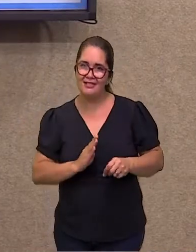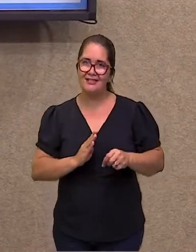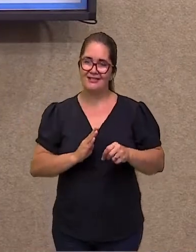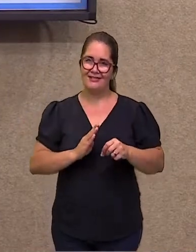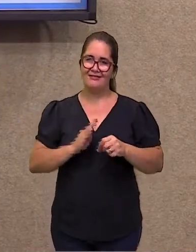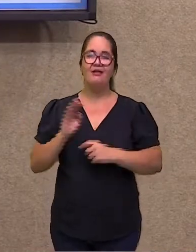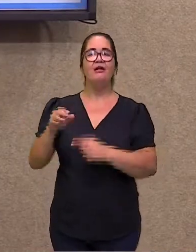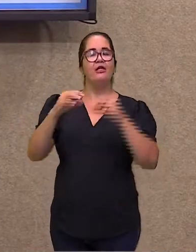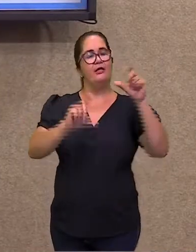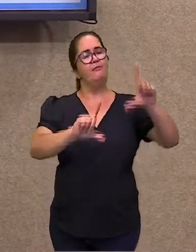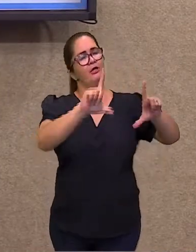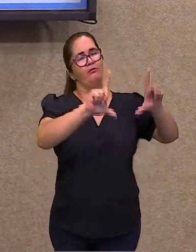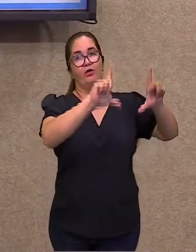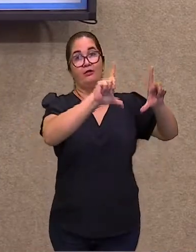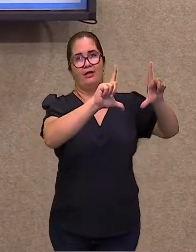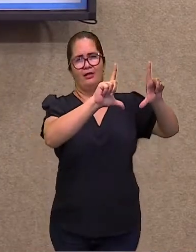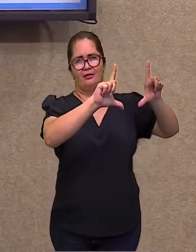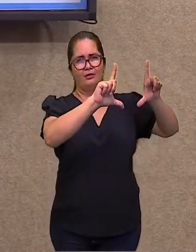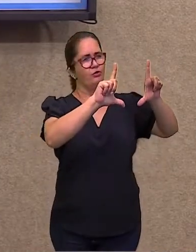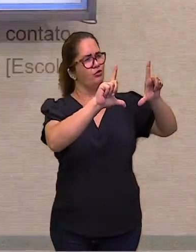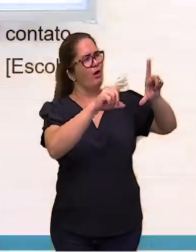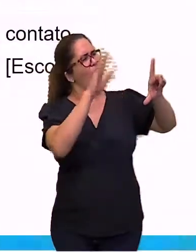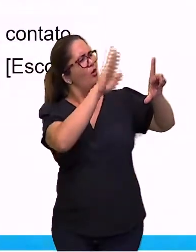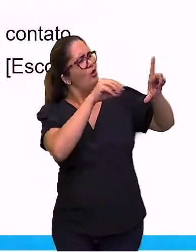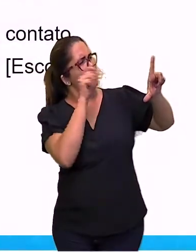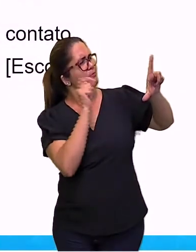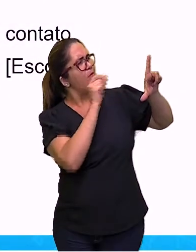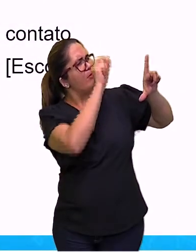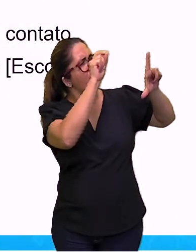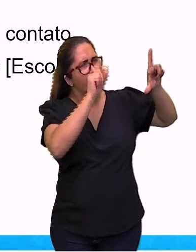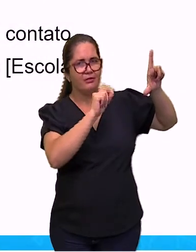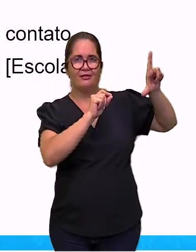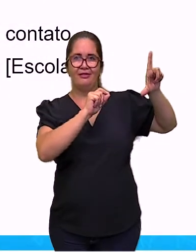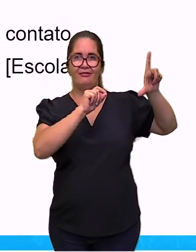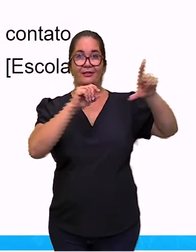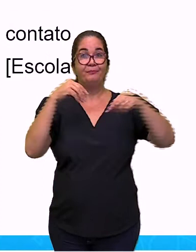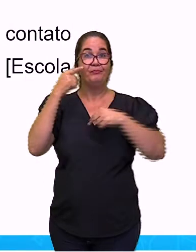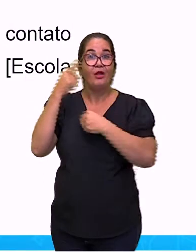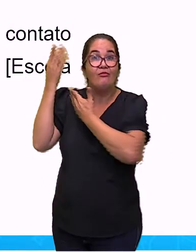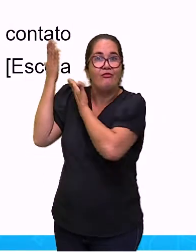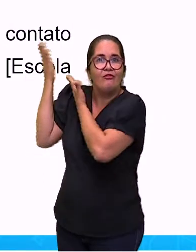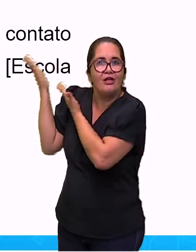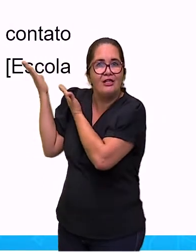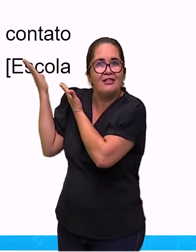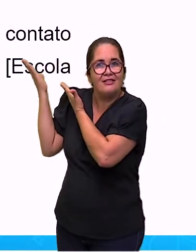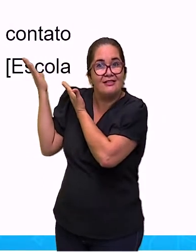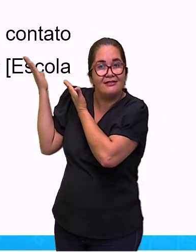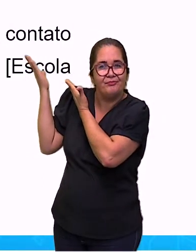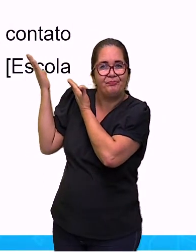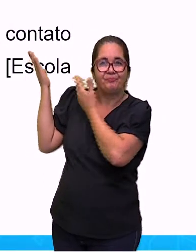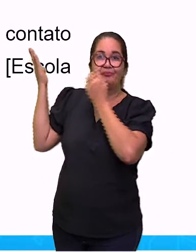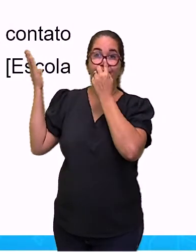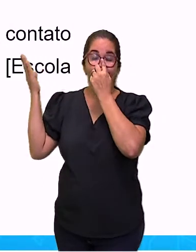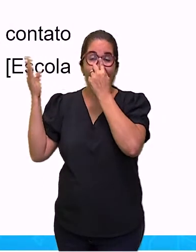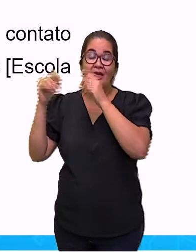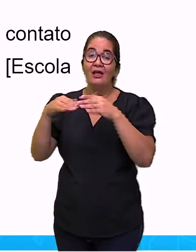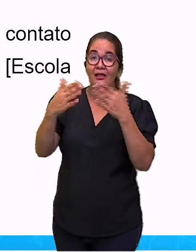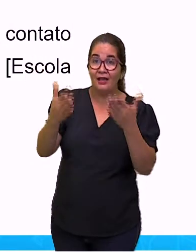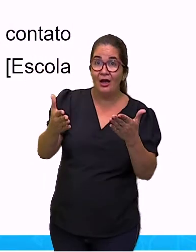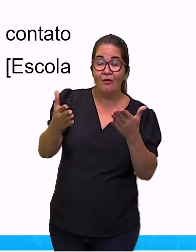rica. Então, a partir de 1884, ele ficou vivendo ali entre